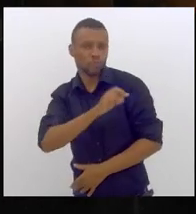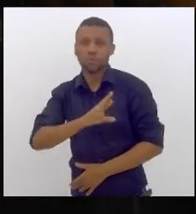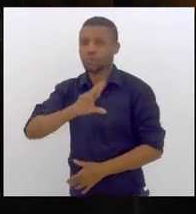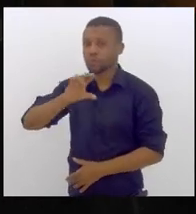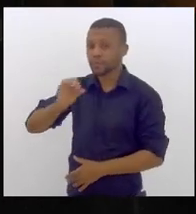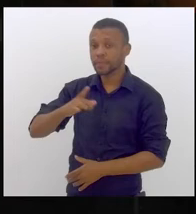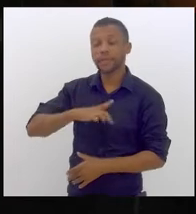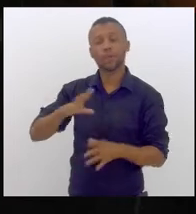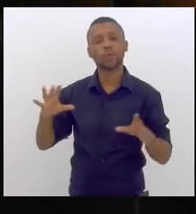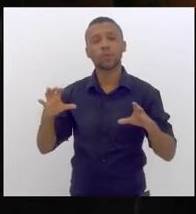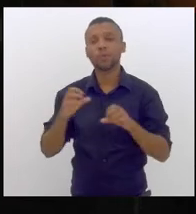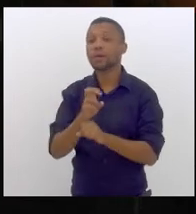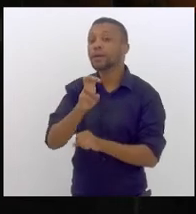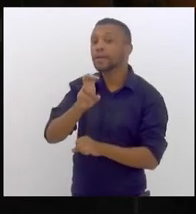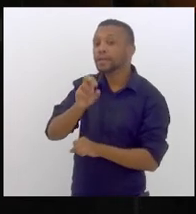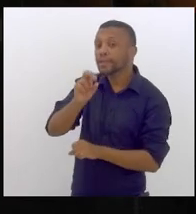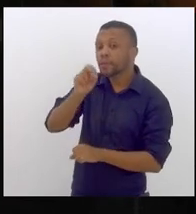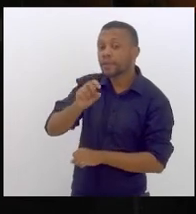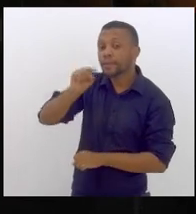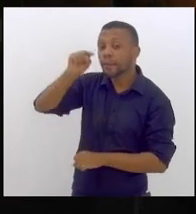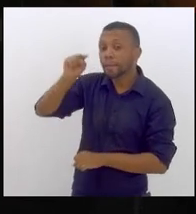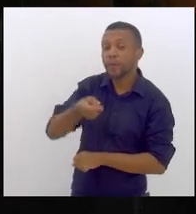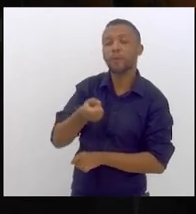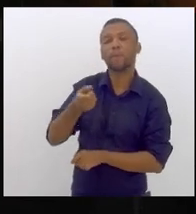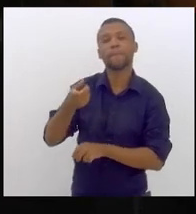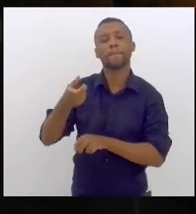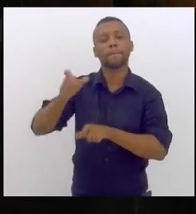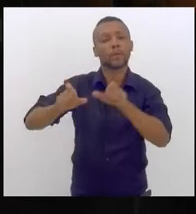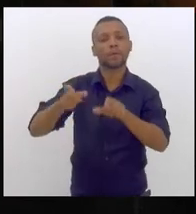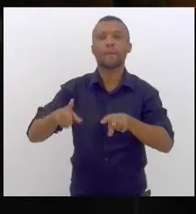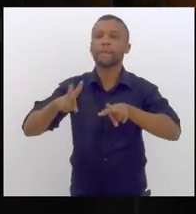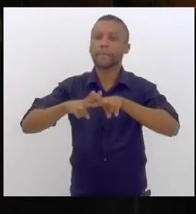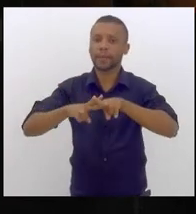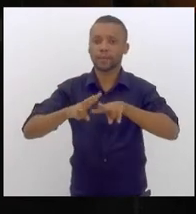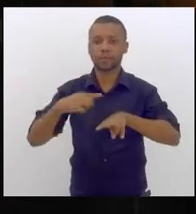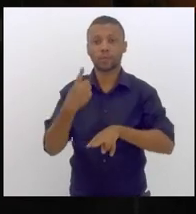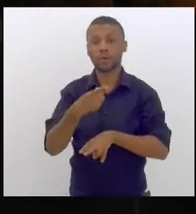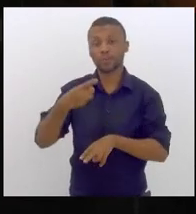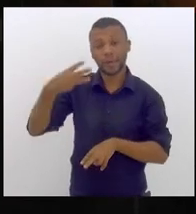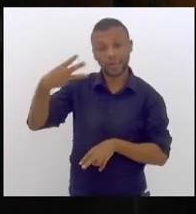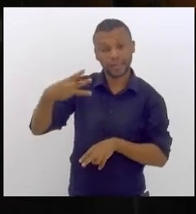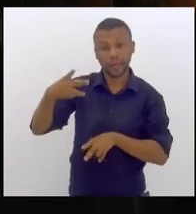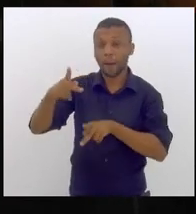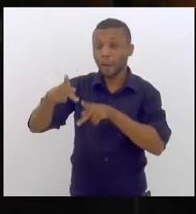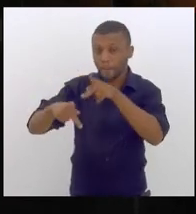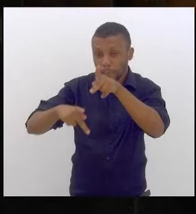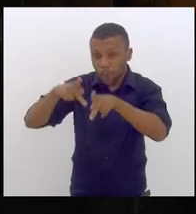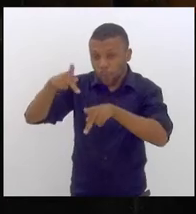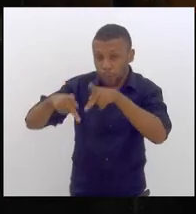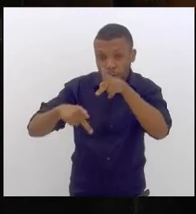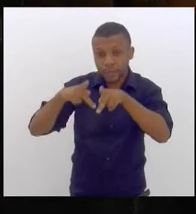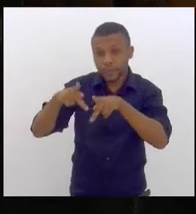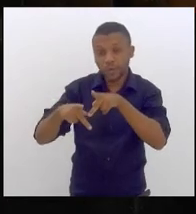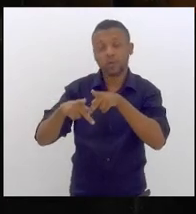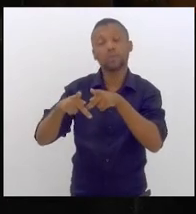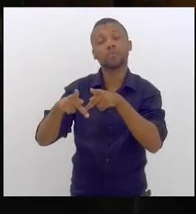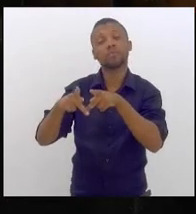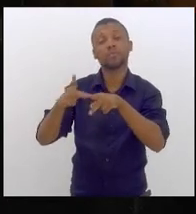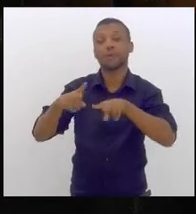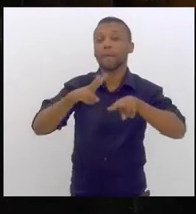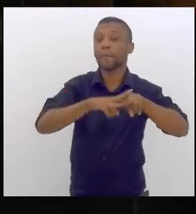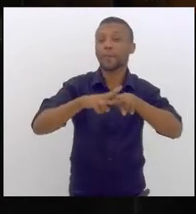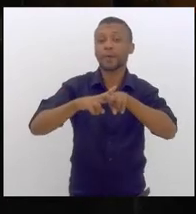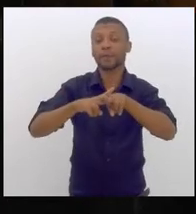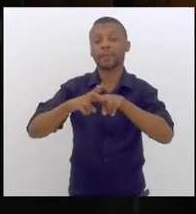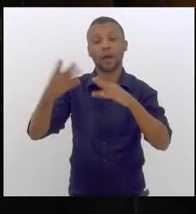de 50 mil pessoas em privação de liberdade. Já somos a terceira população carcerária do mundo.